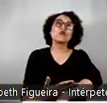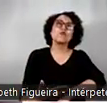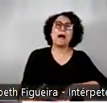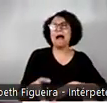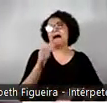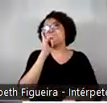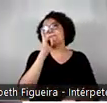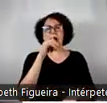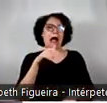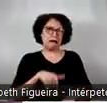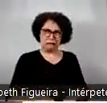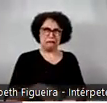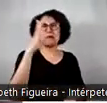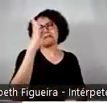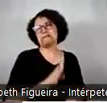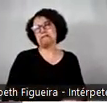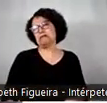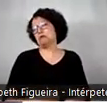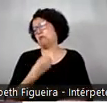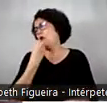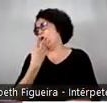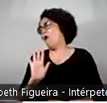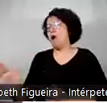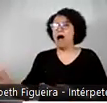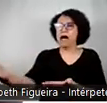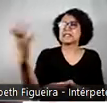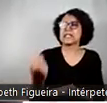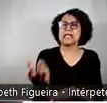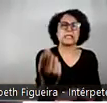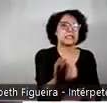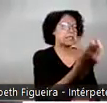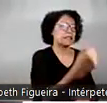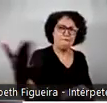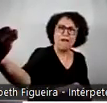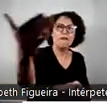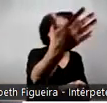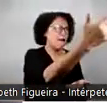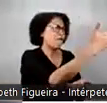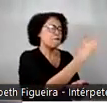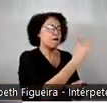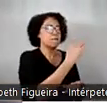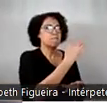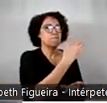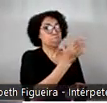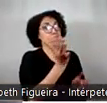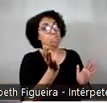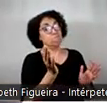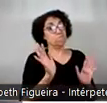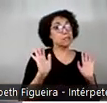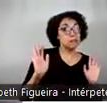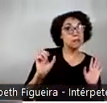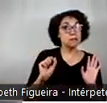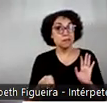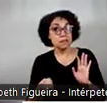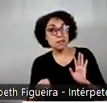depois eu quero abrir, assim, para a gente poder discutir um pouco sobre isso, assim, se vocês estiverem a fim também, né? Se vocês quiserem conversar